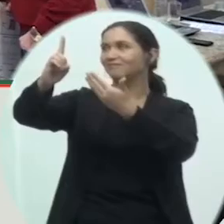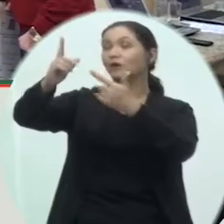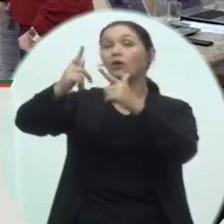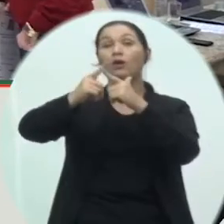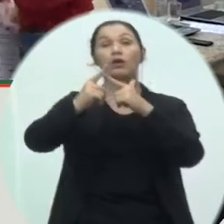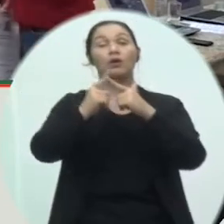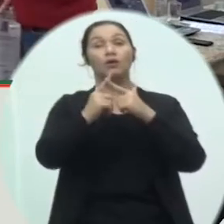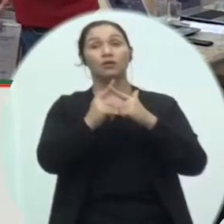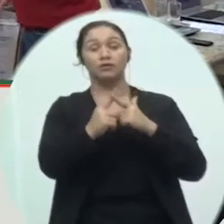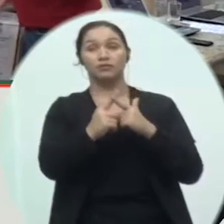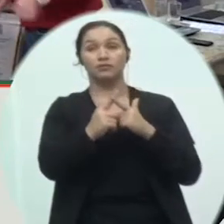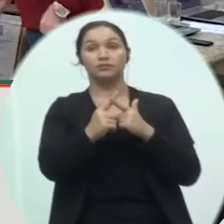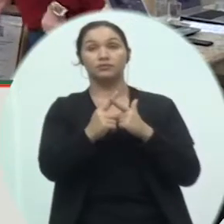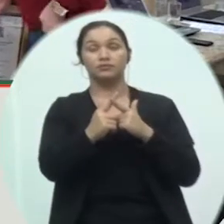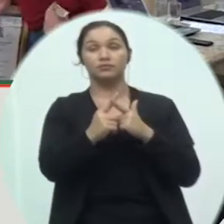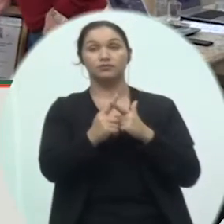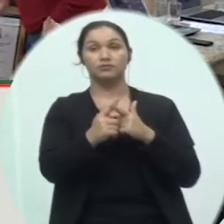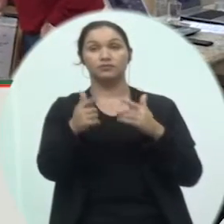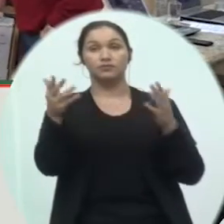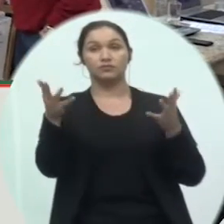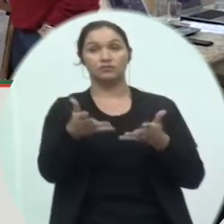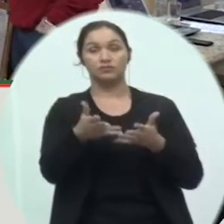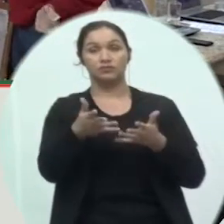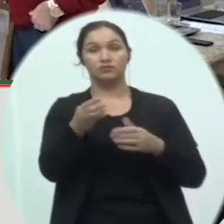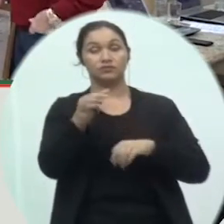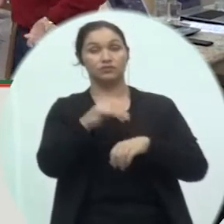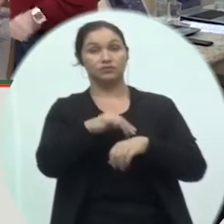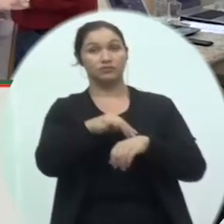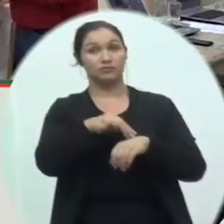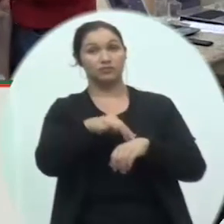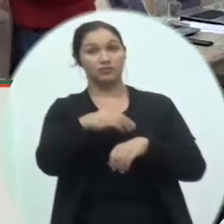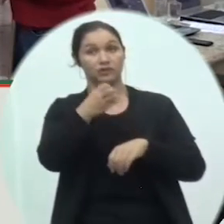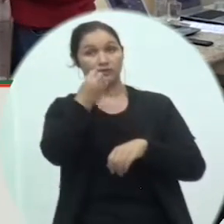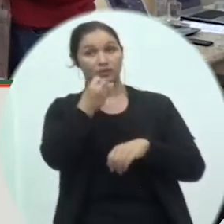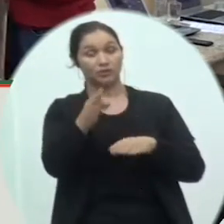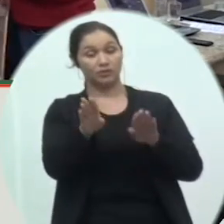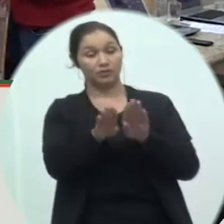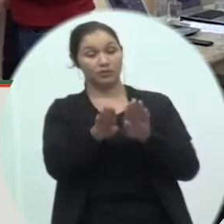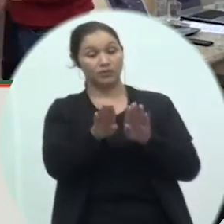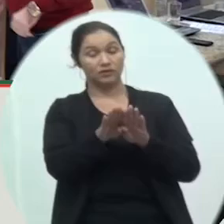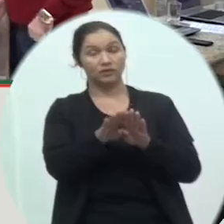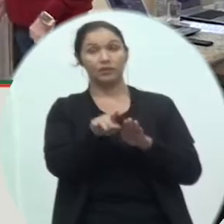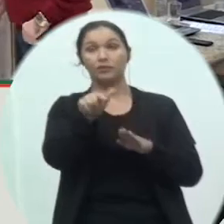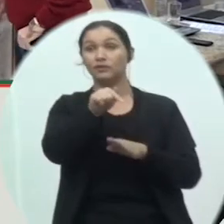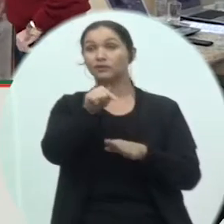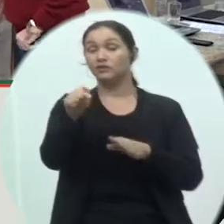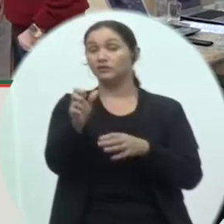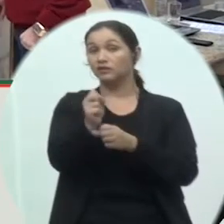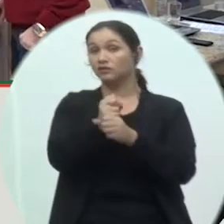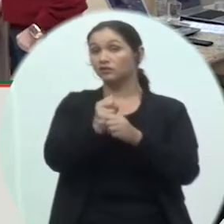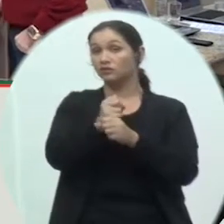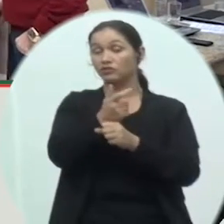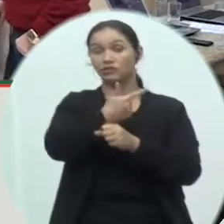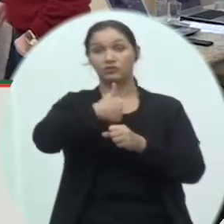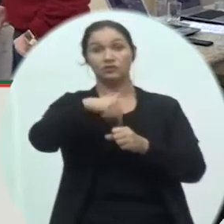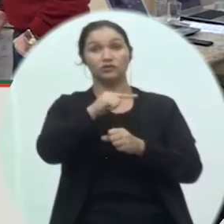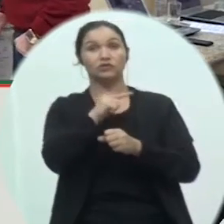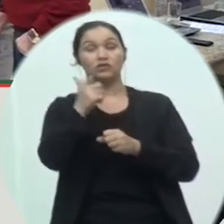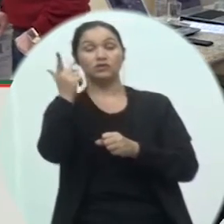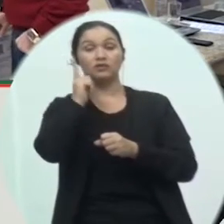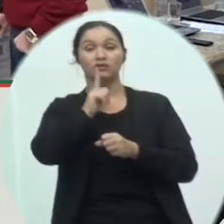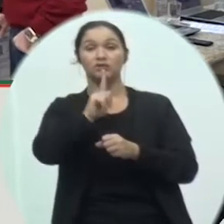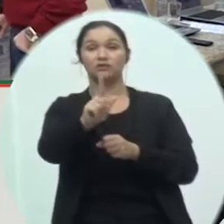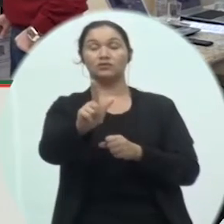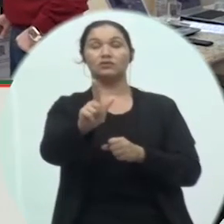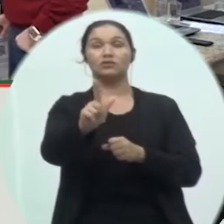esse momento e por todos os momentos. Durante esses 77 anos, né? Quantas vidas, quantas pessoas,